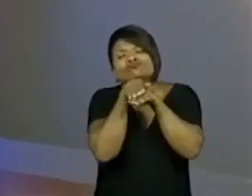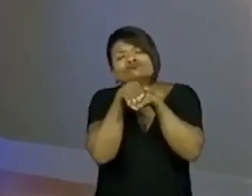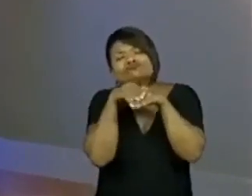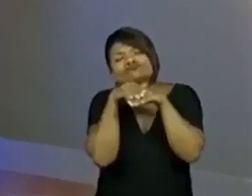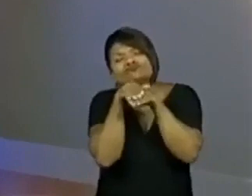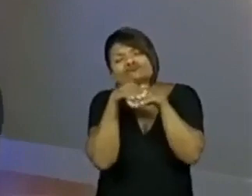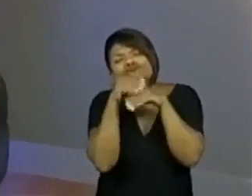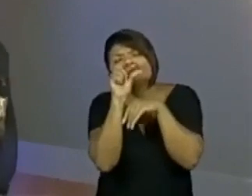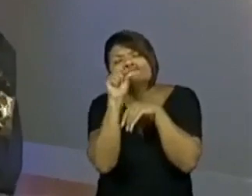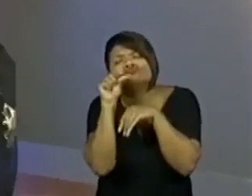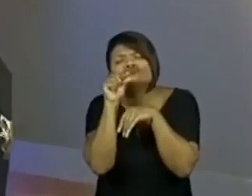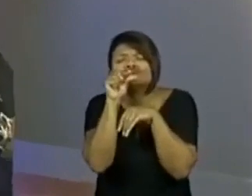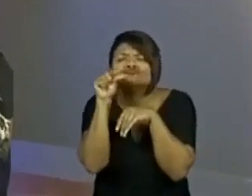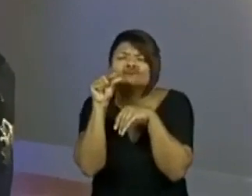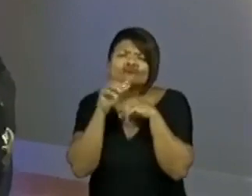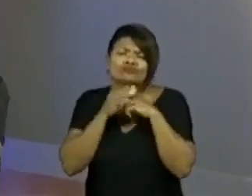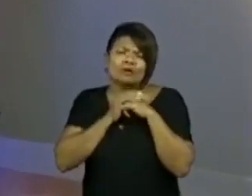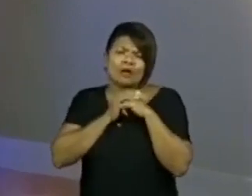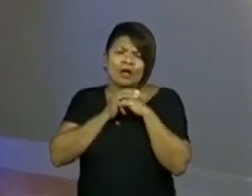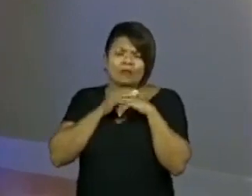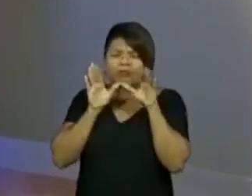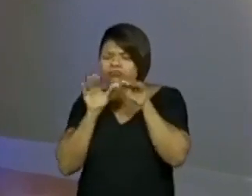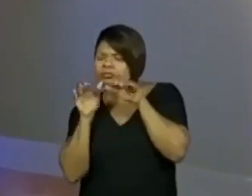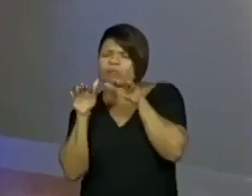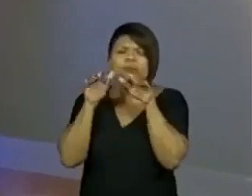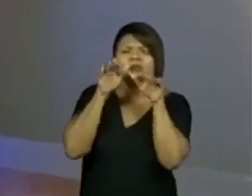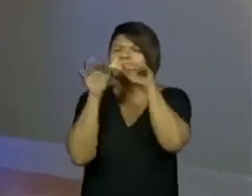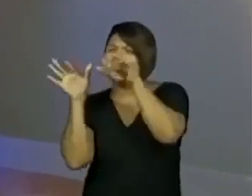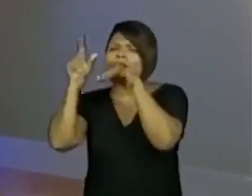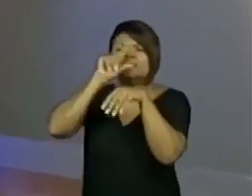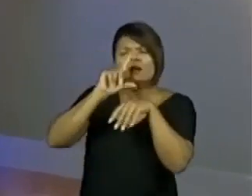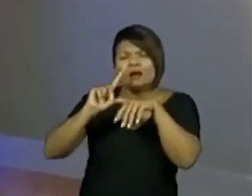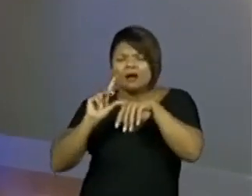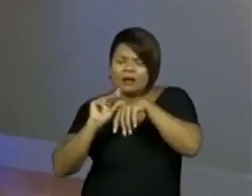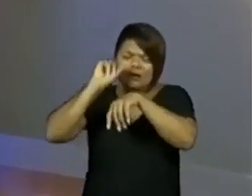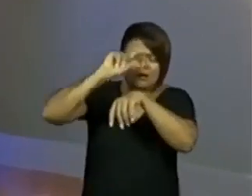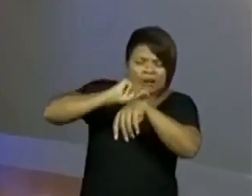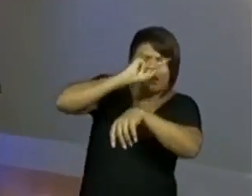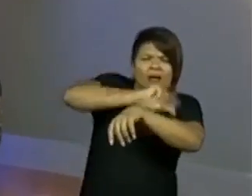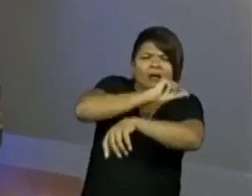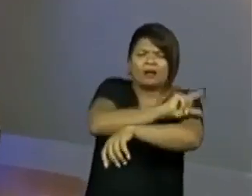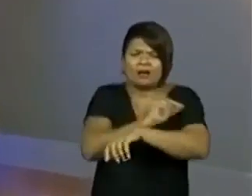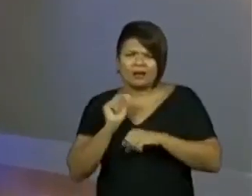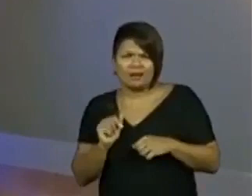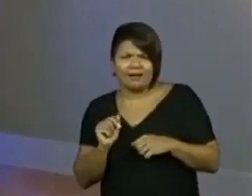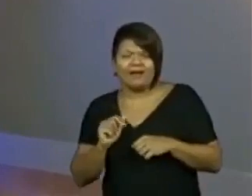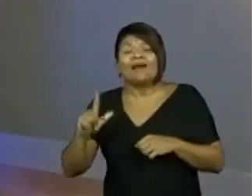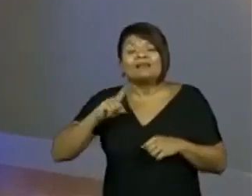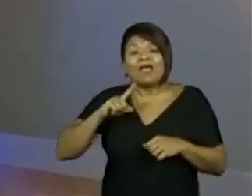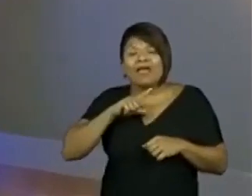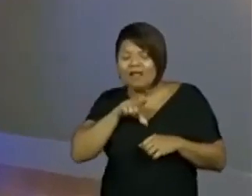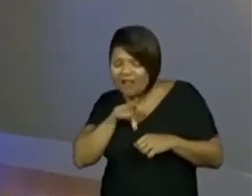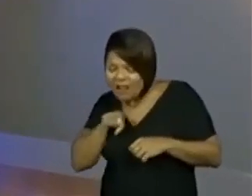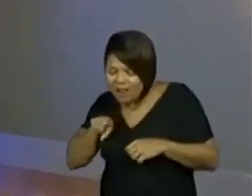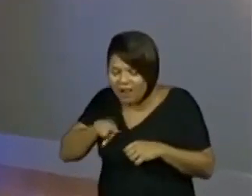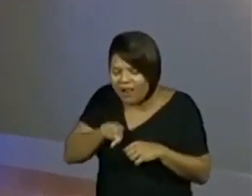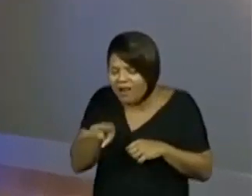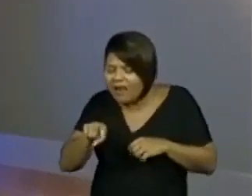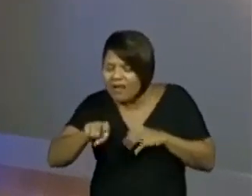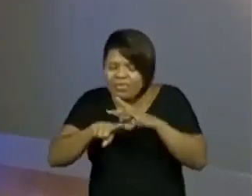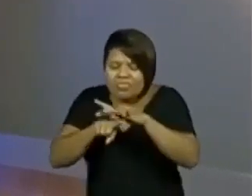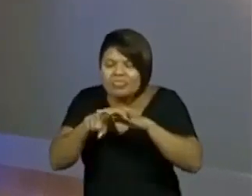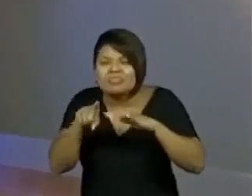louva-a-Deus, as borboletas, a lagarta pintada. E olha,